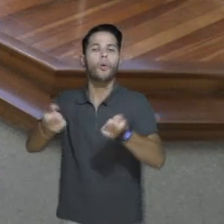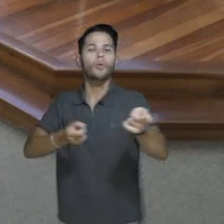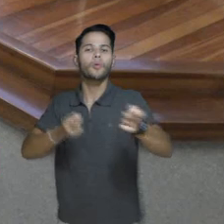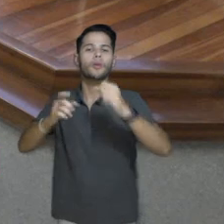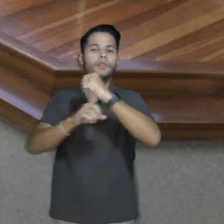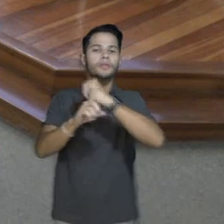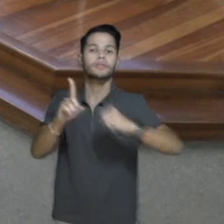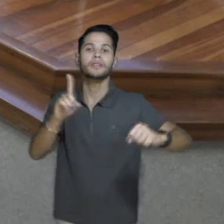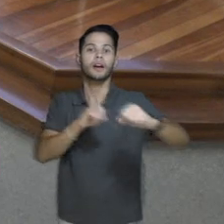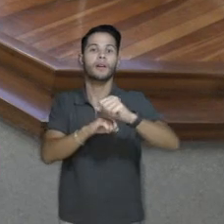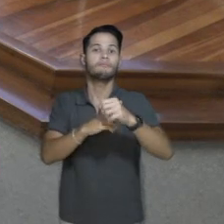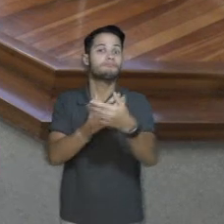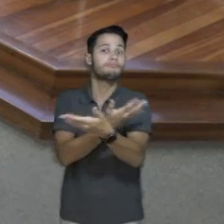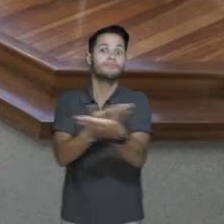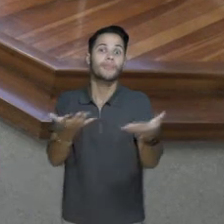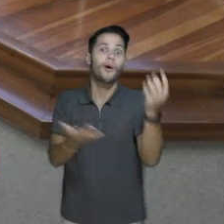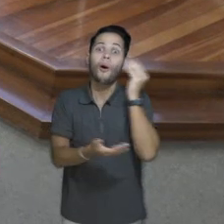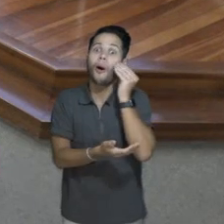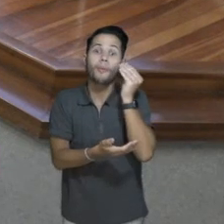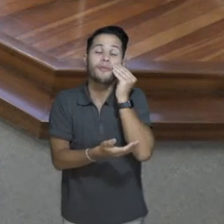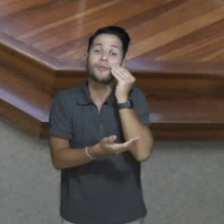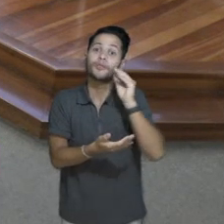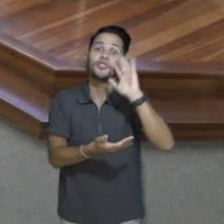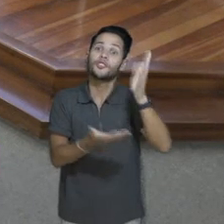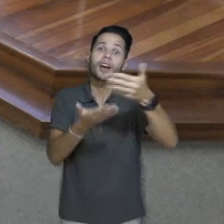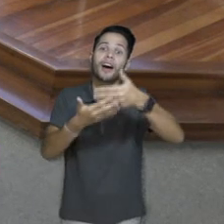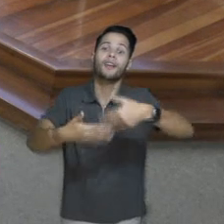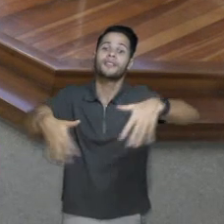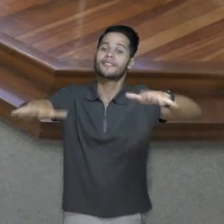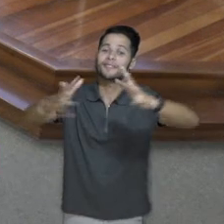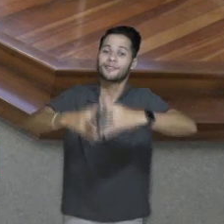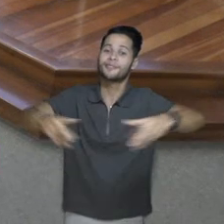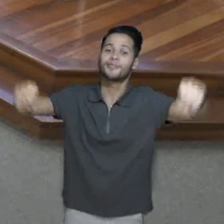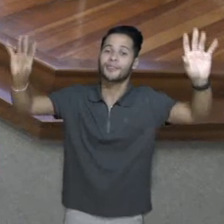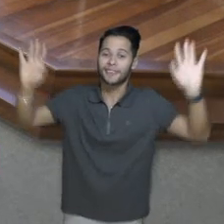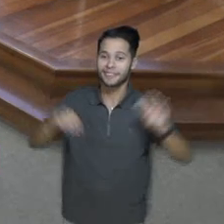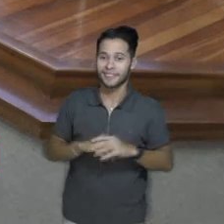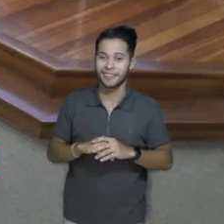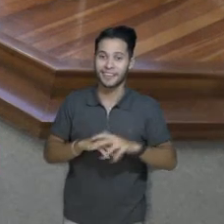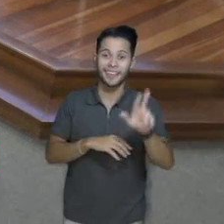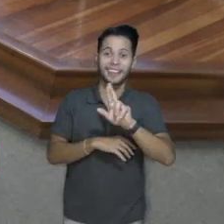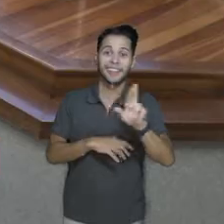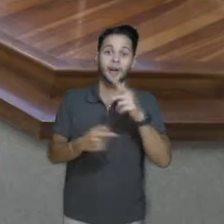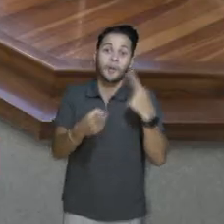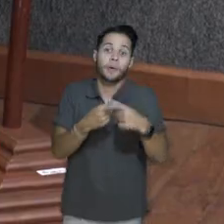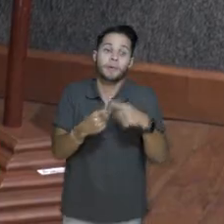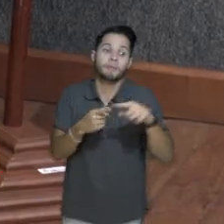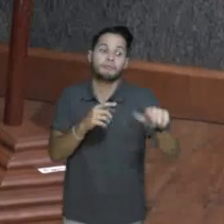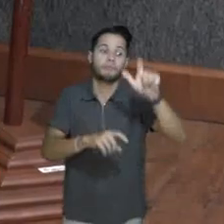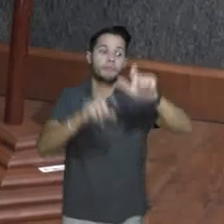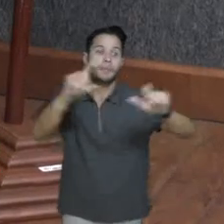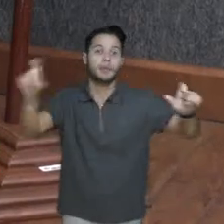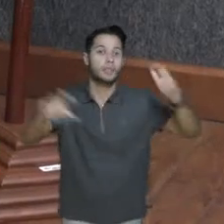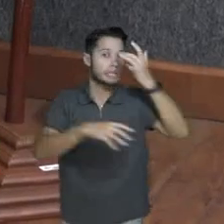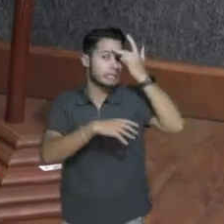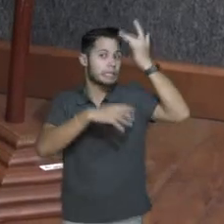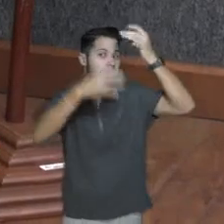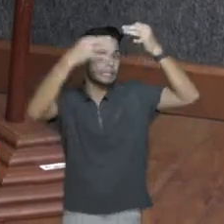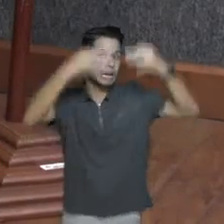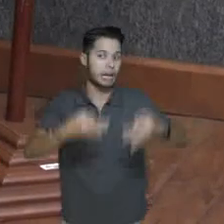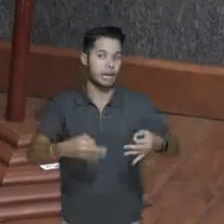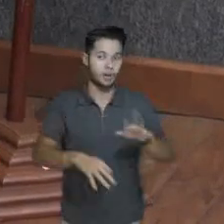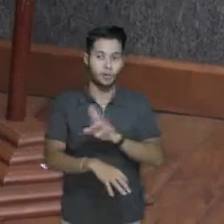de quando a gente vê já foi não é que os caras vão fazer certo porque querem ser certinhos eles vão ser obrigado a fazer